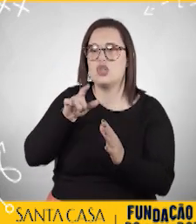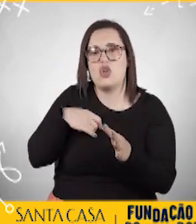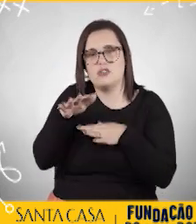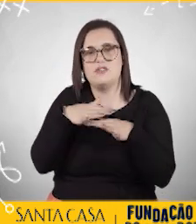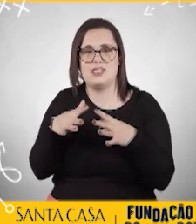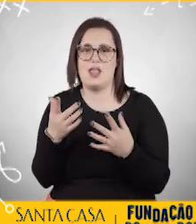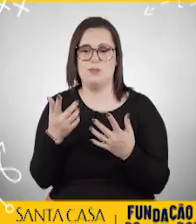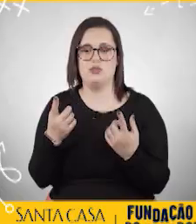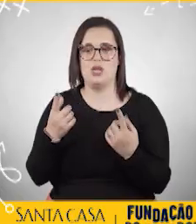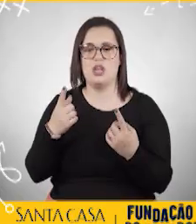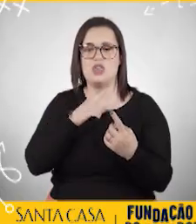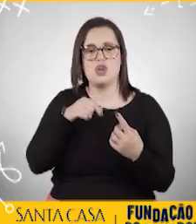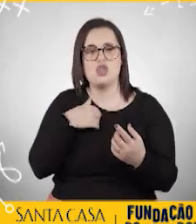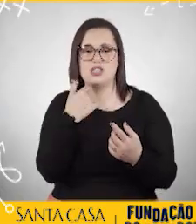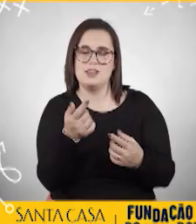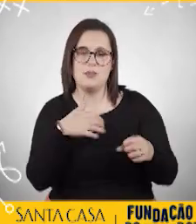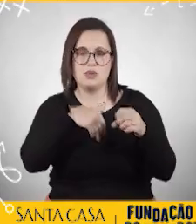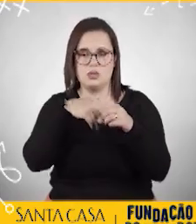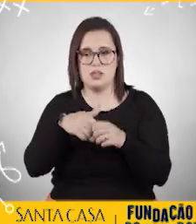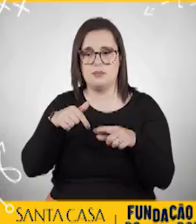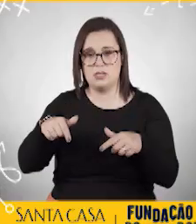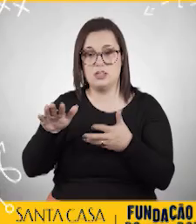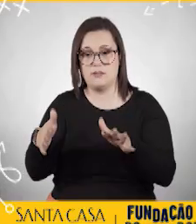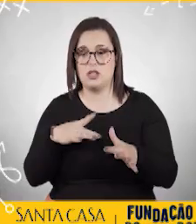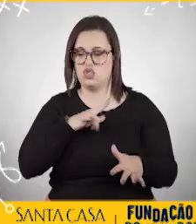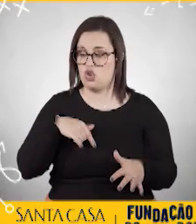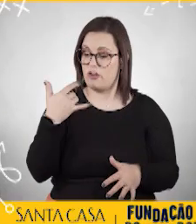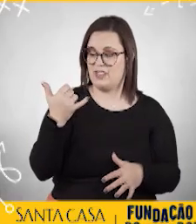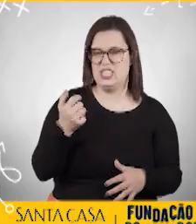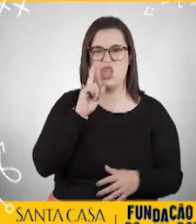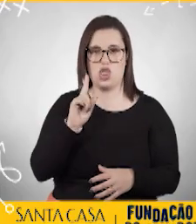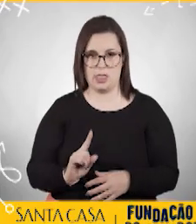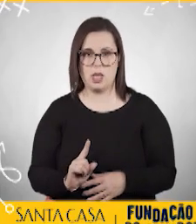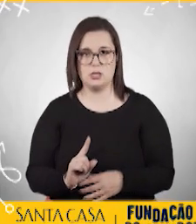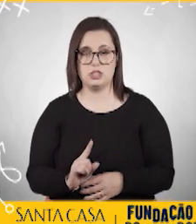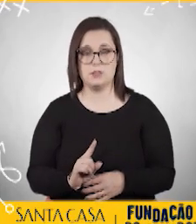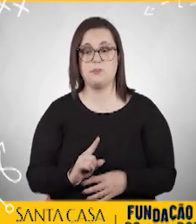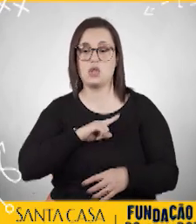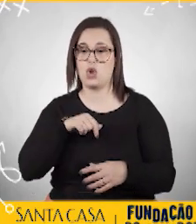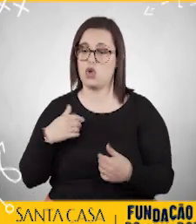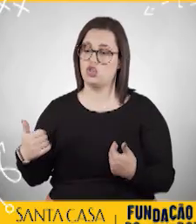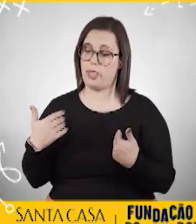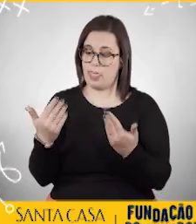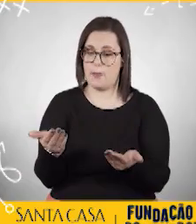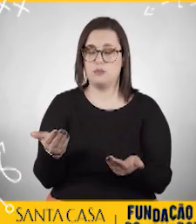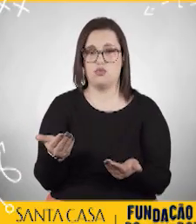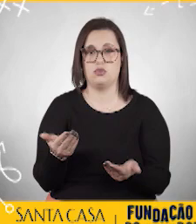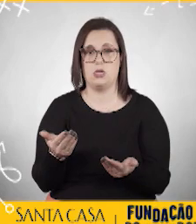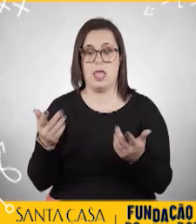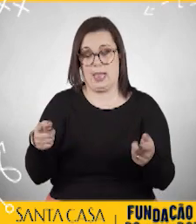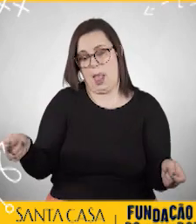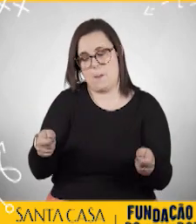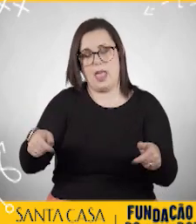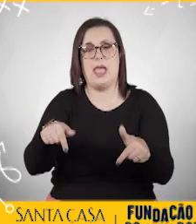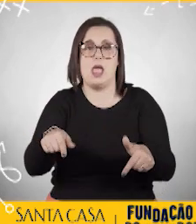que afinal de contas são dirigidas para os adeptos. Neste momento temos 25 dias que, dando a grande extensão